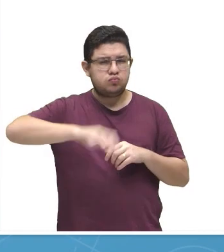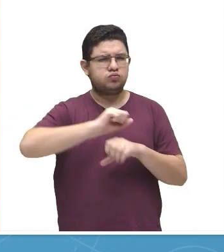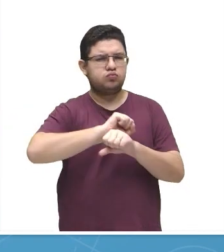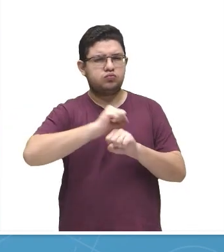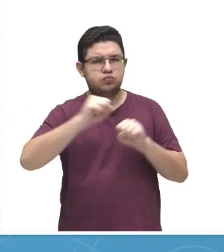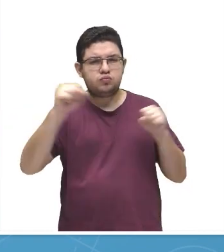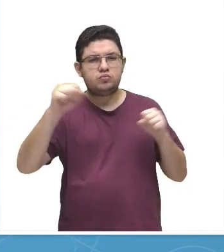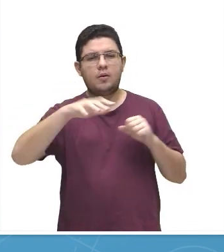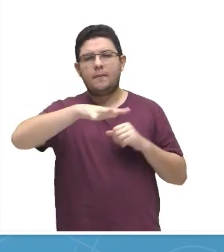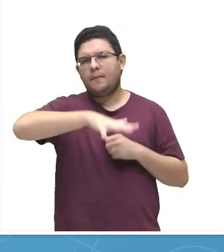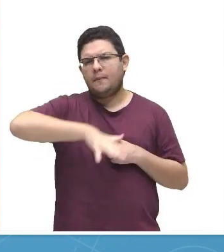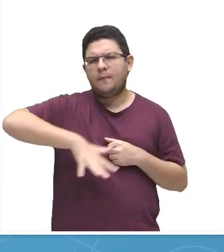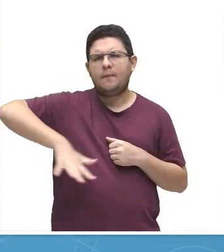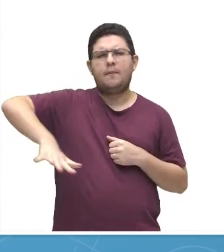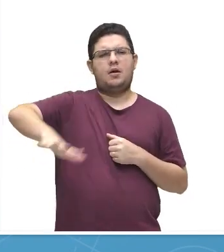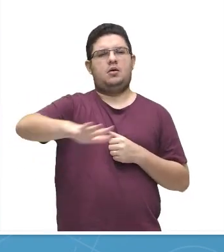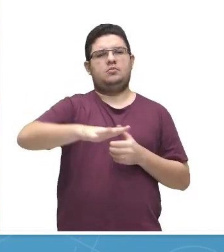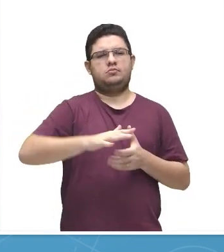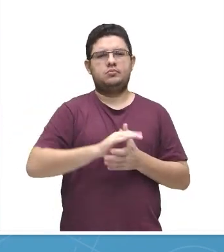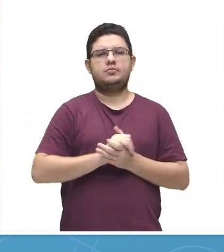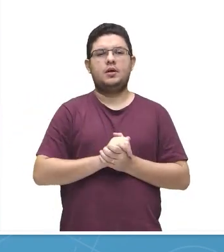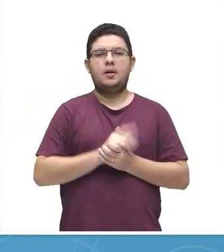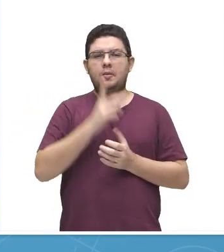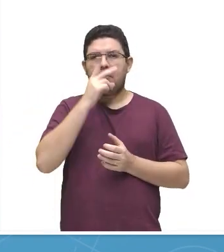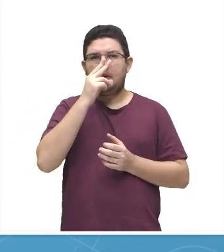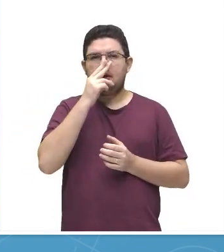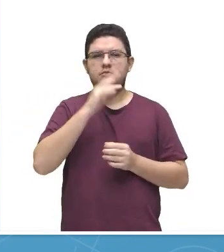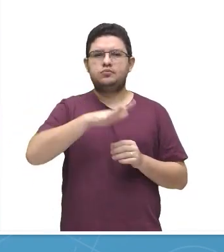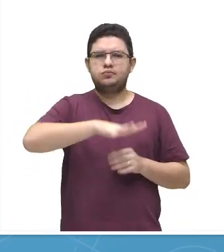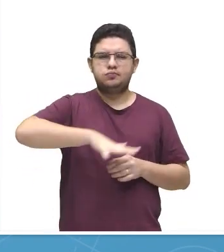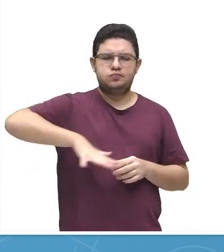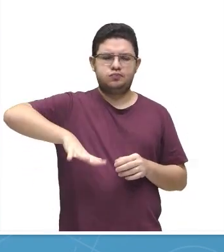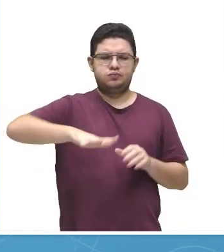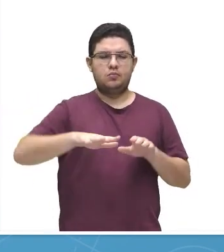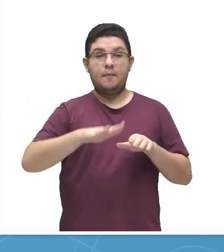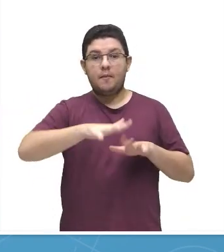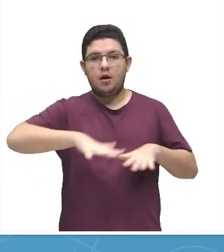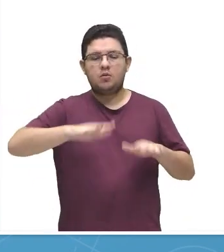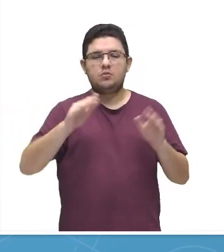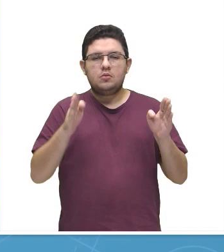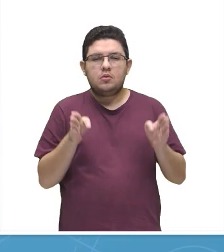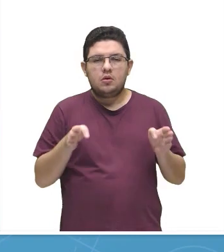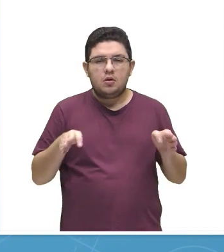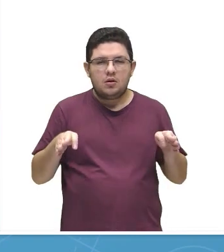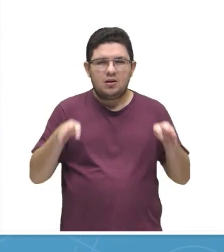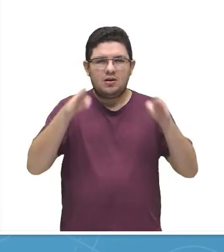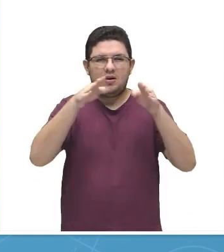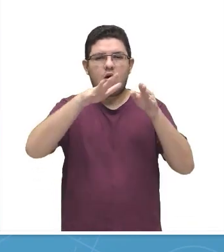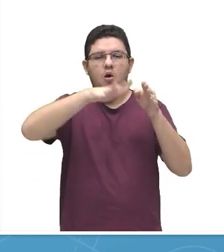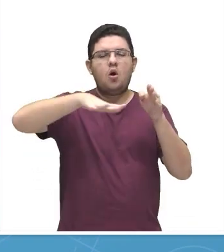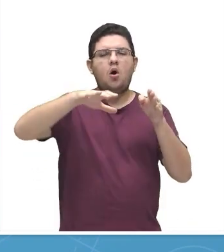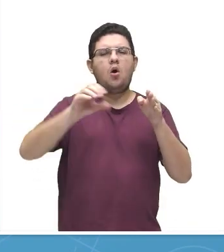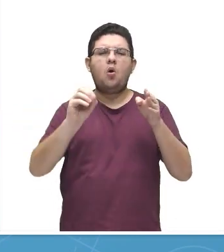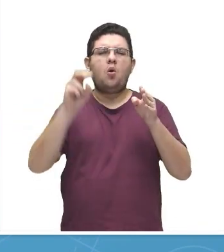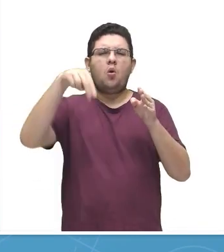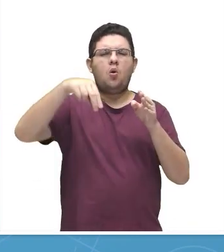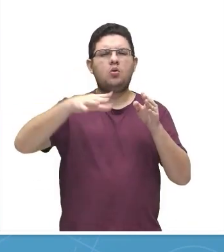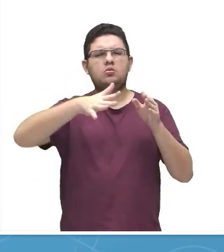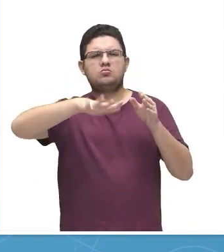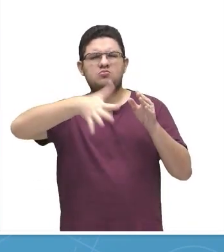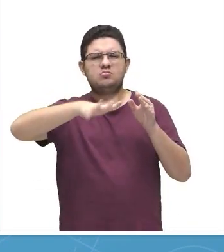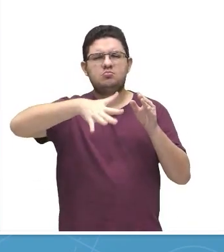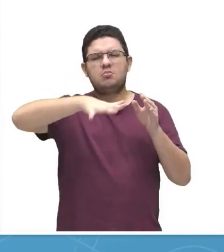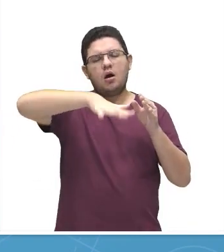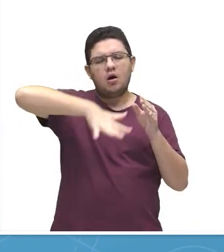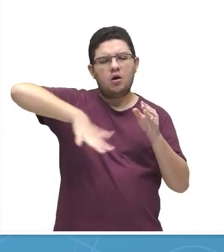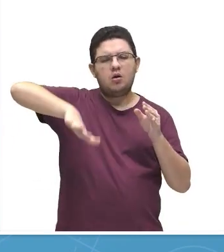utilizada bastante em lugares bem amplos, como se fosse a base da pirâmide, e no meio, que seria o on, o in sempre na base, ele é utilizado